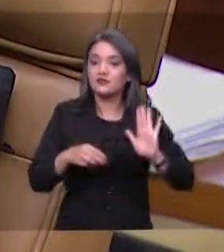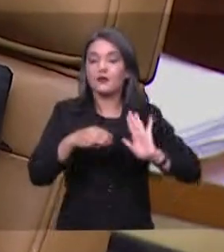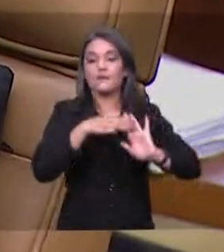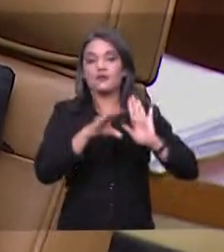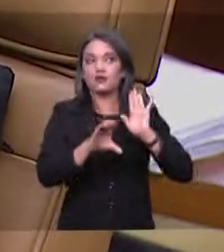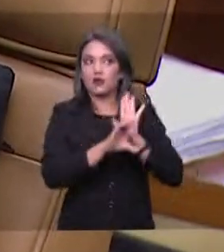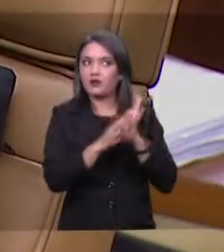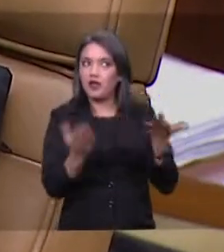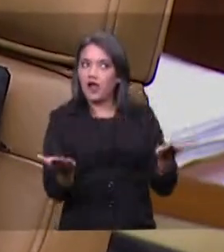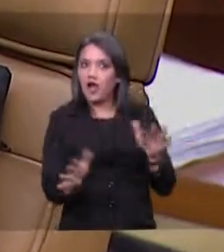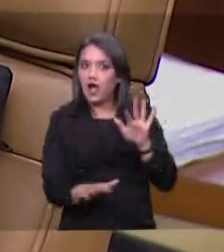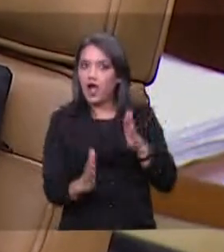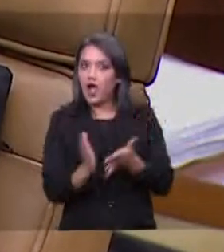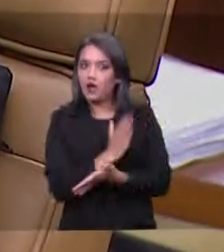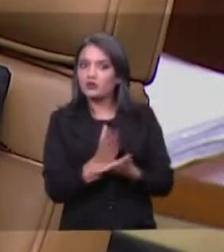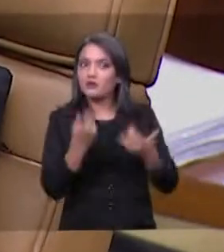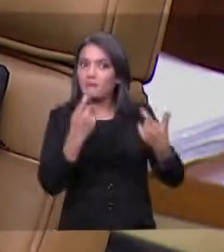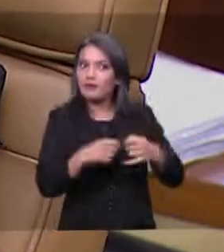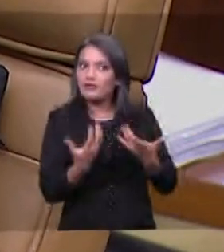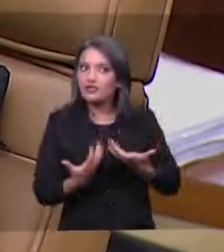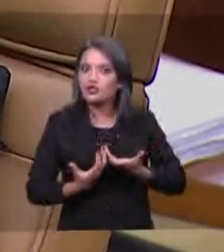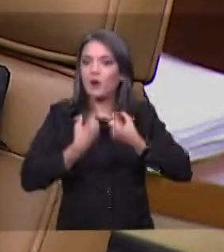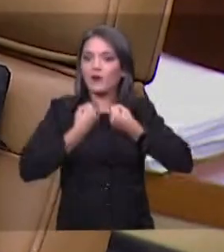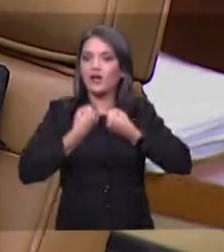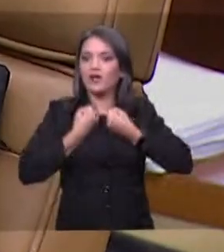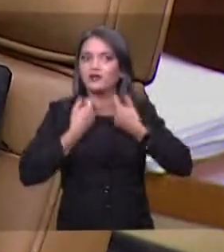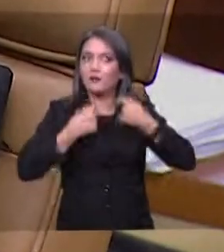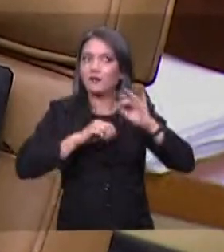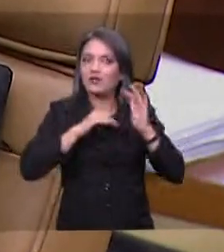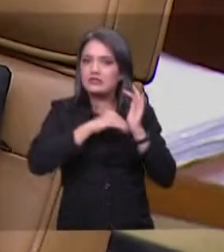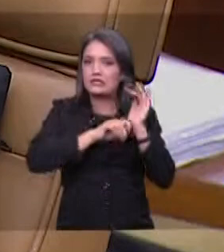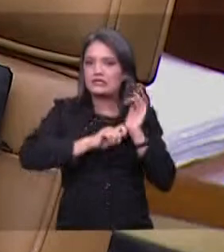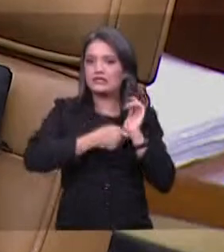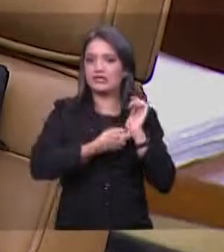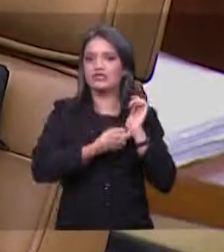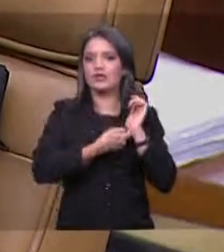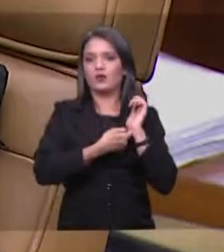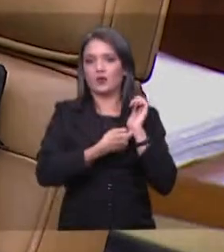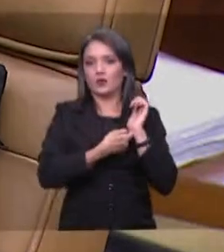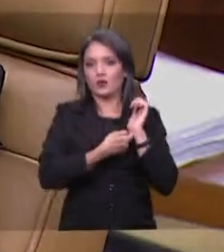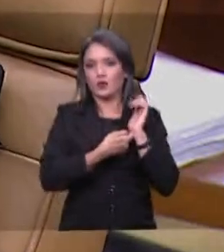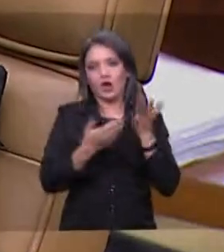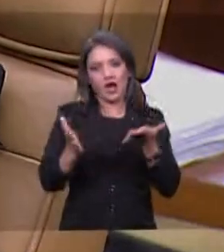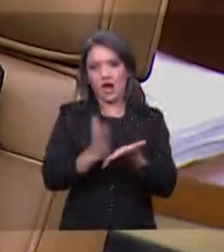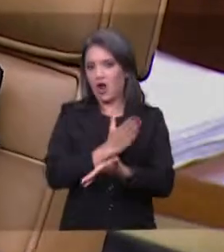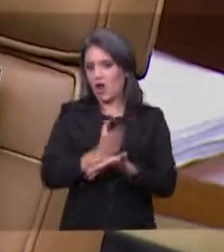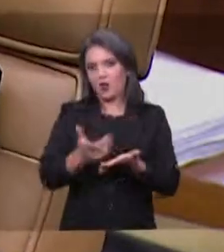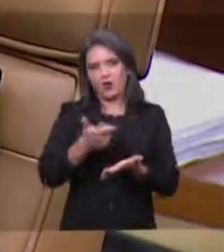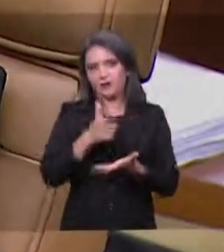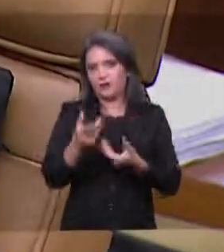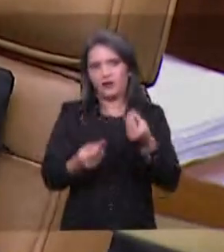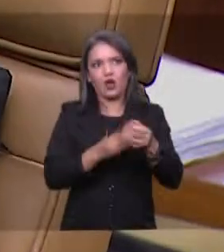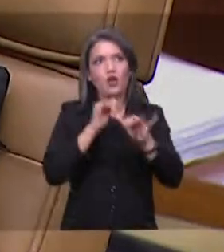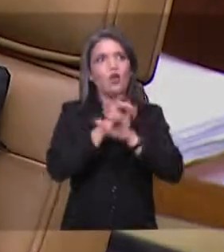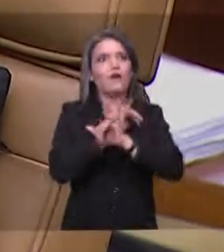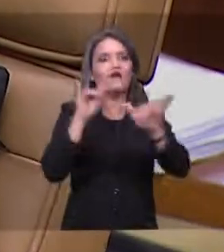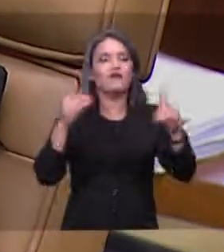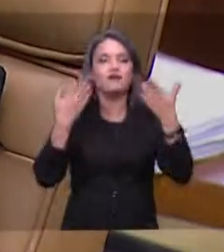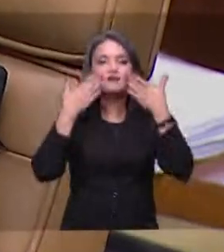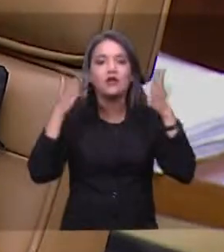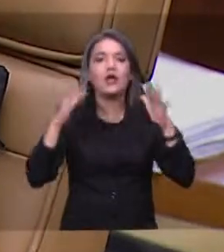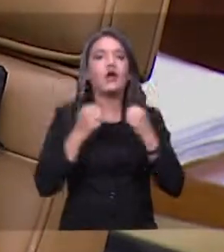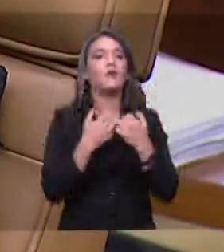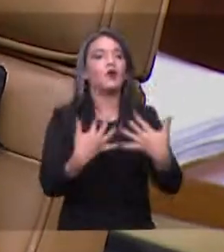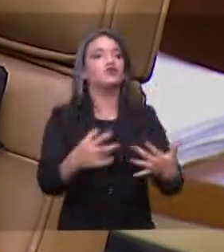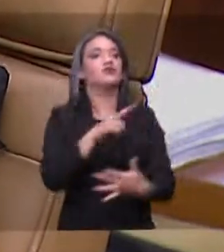elas exigem a surpresa e o segredo. A razão do sucesso dessas medidas é o segredo. Se fizer audiência,